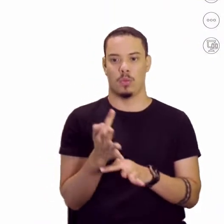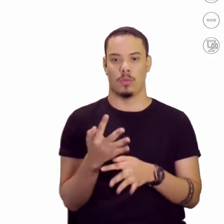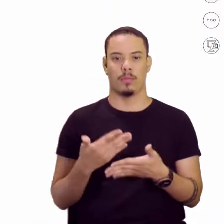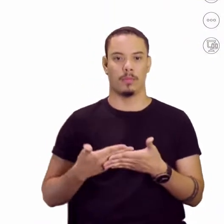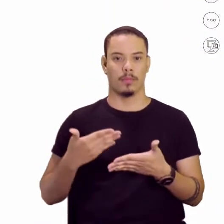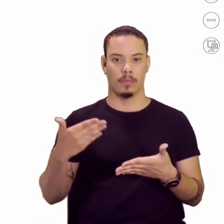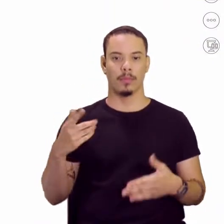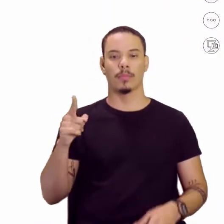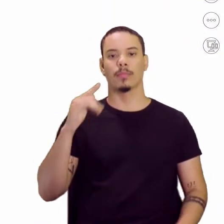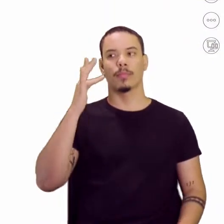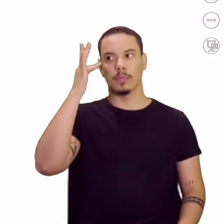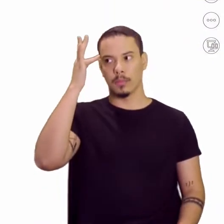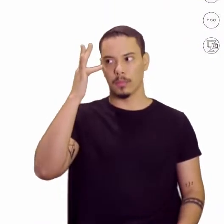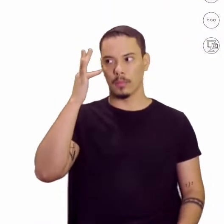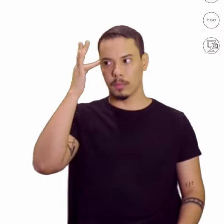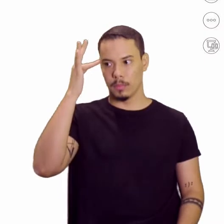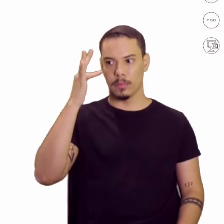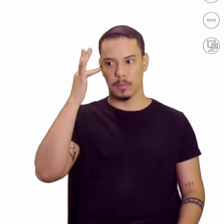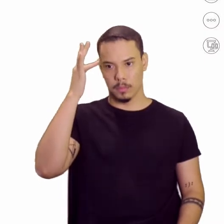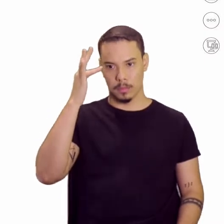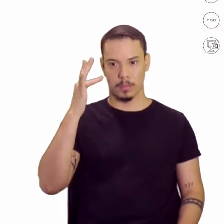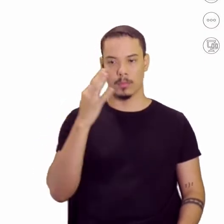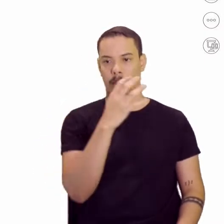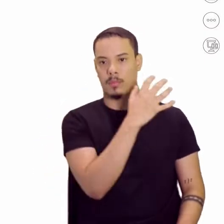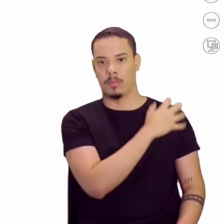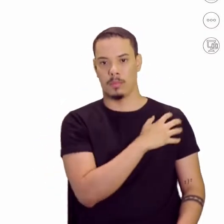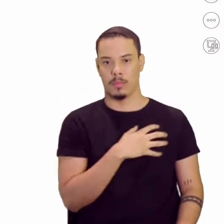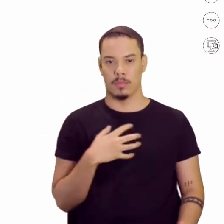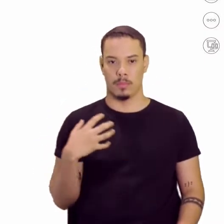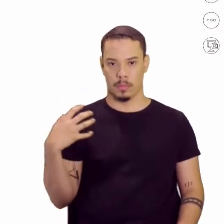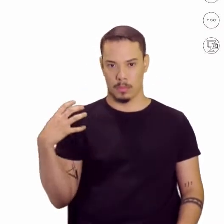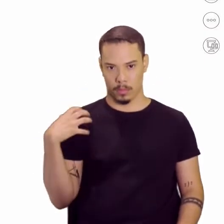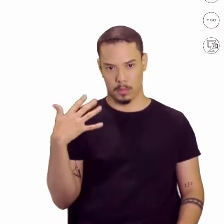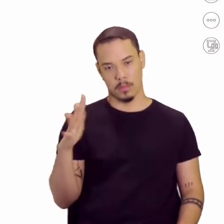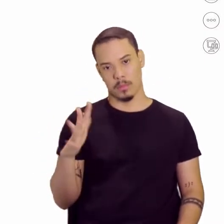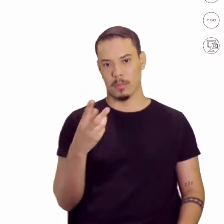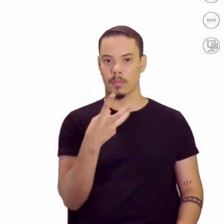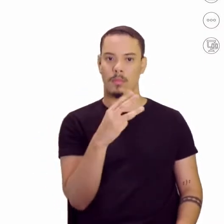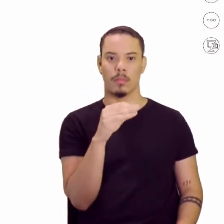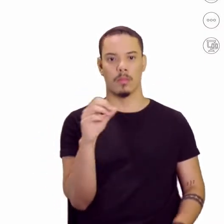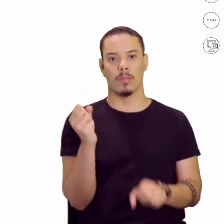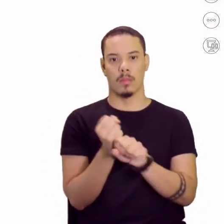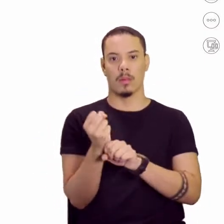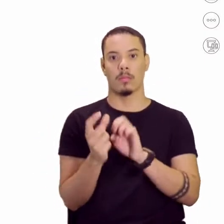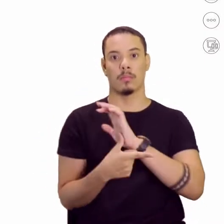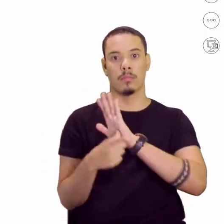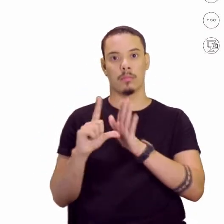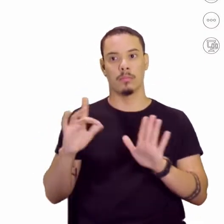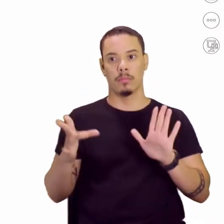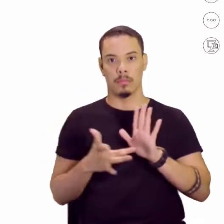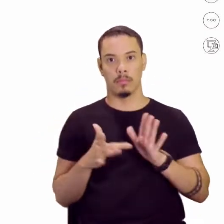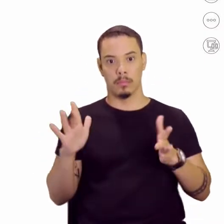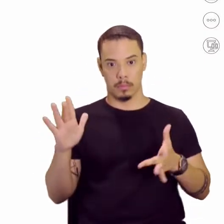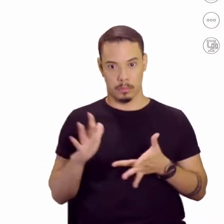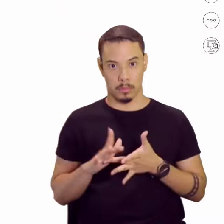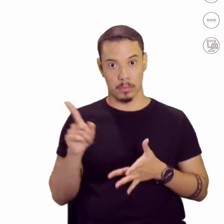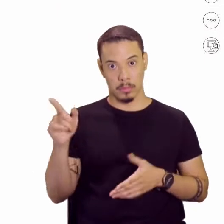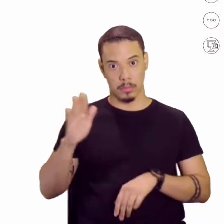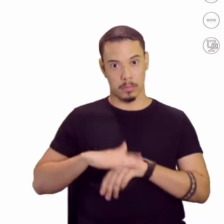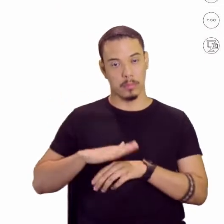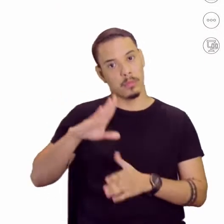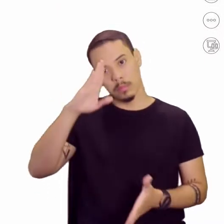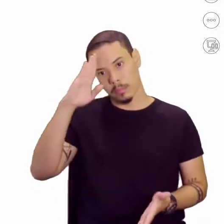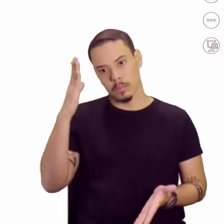O grande filósofo Aristóteles, aproximadamente 300 anos antes de Cristo, aí, acreditava